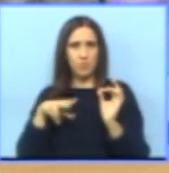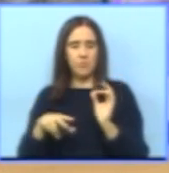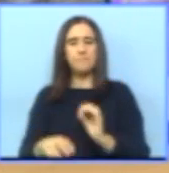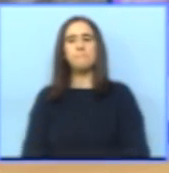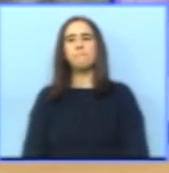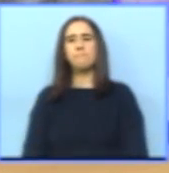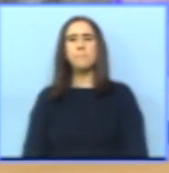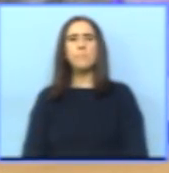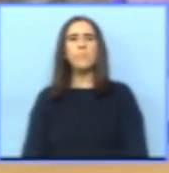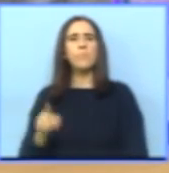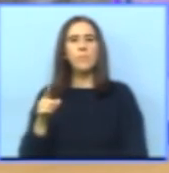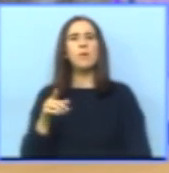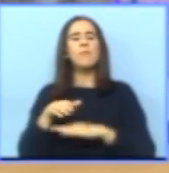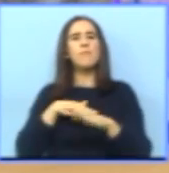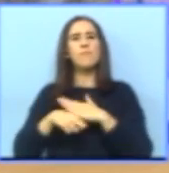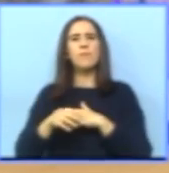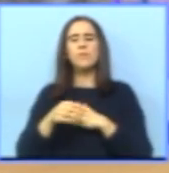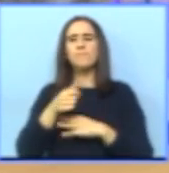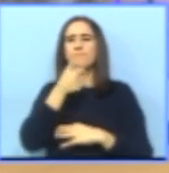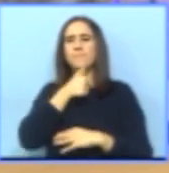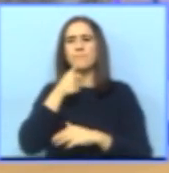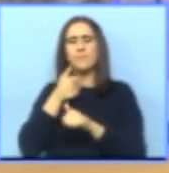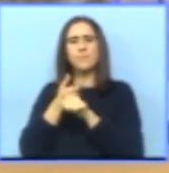tinham, que é uma penitência